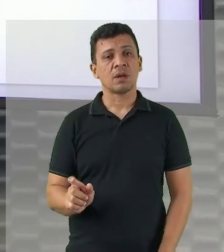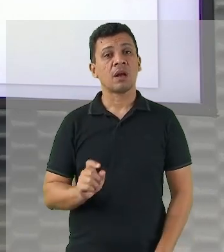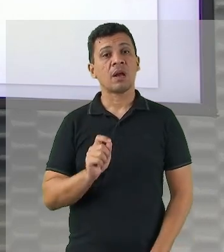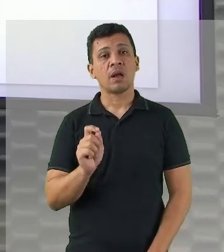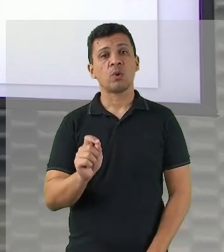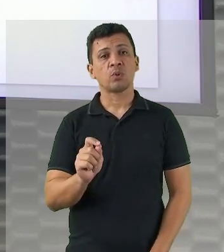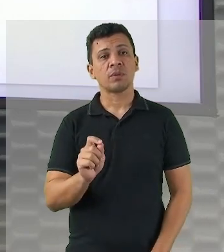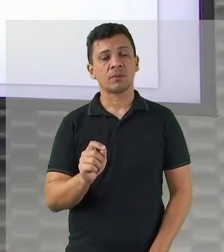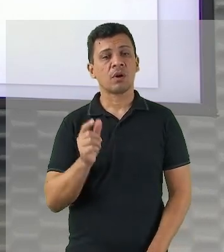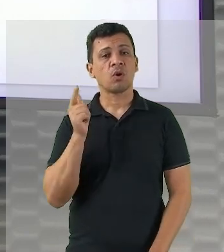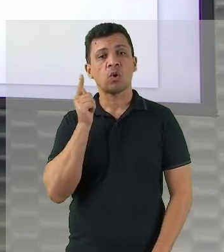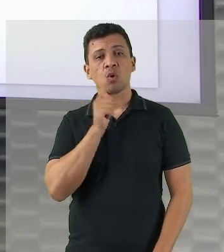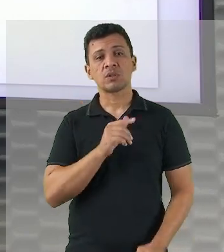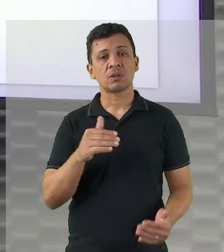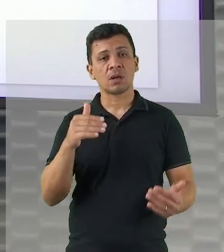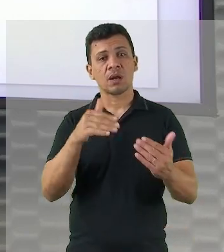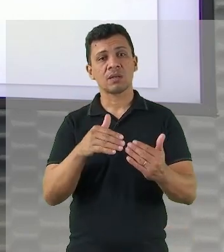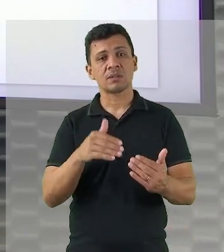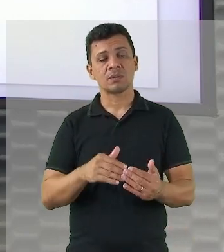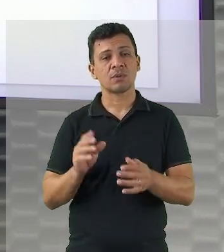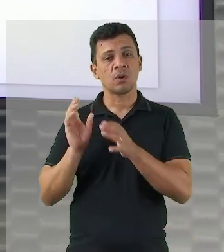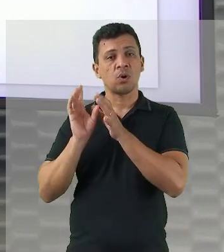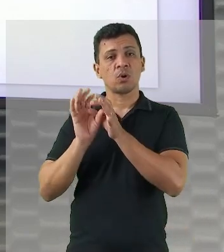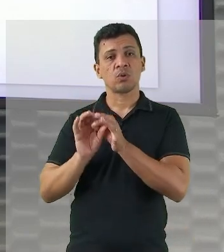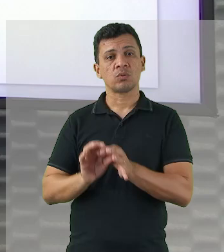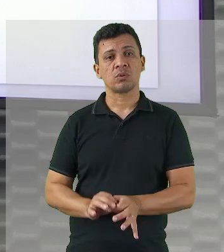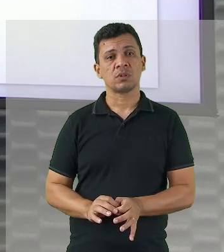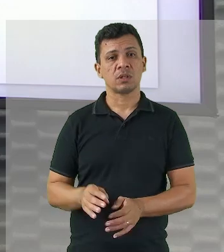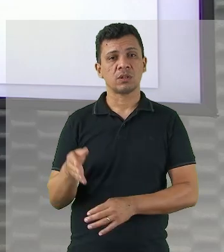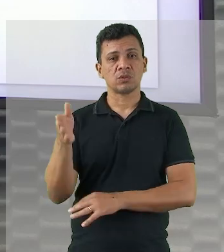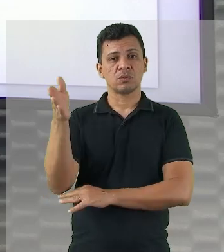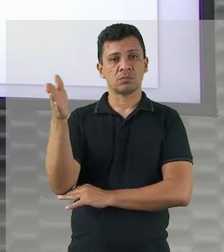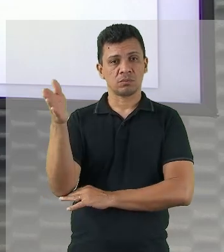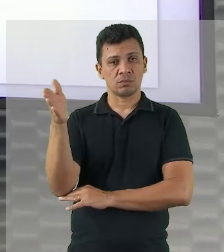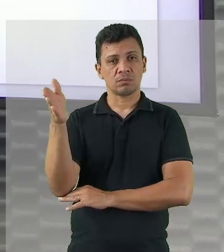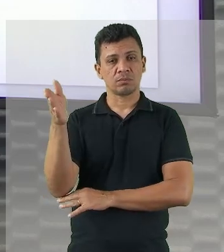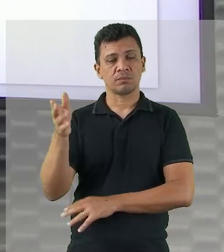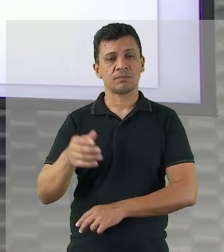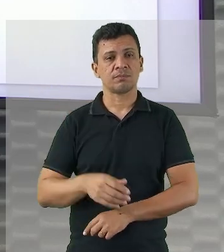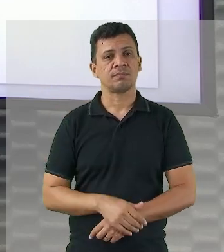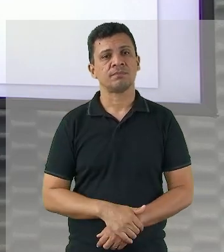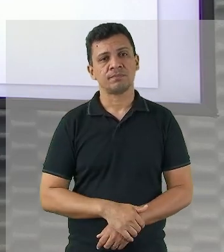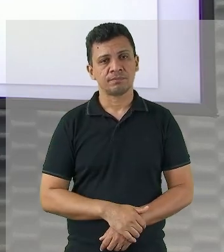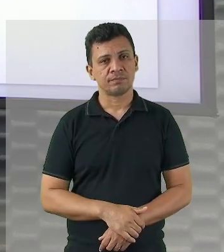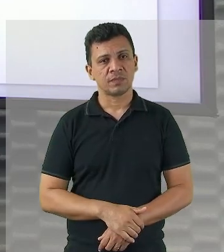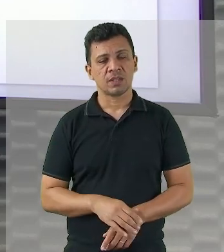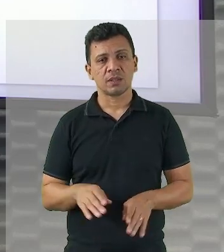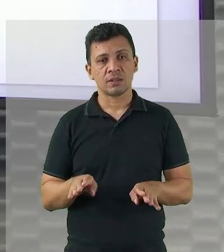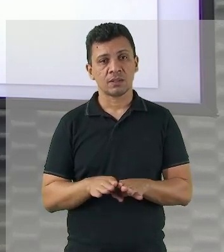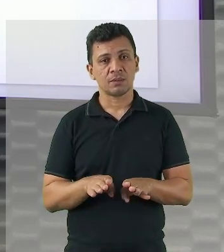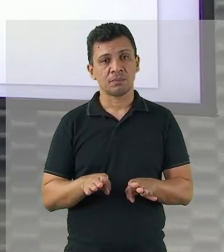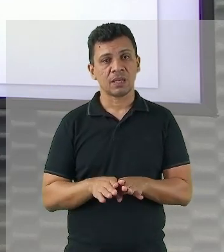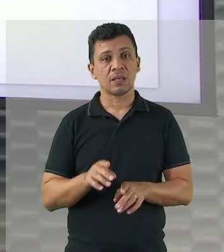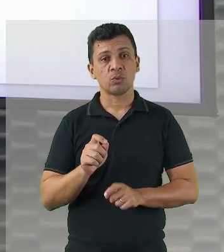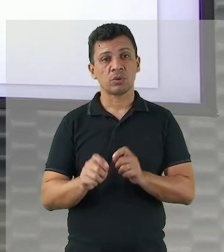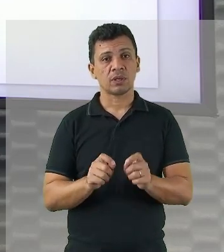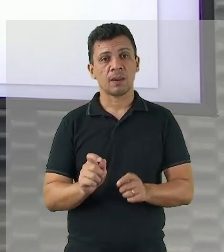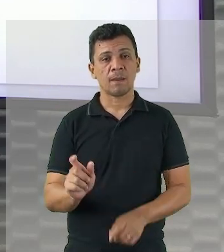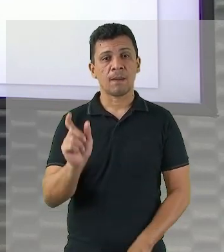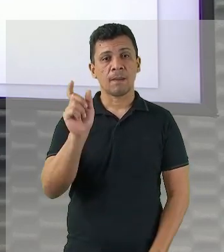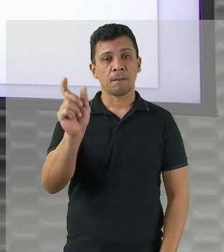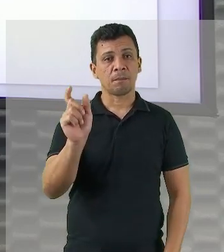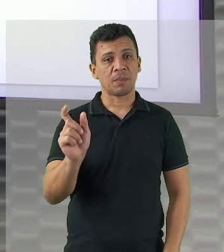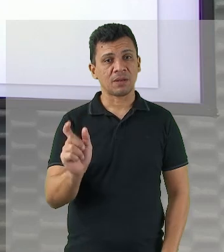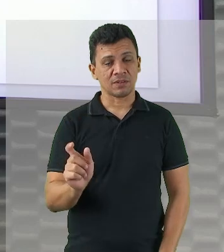nós conseguimos associar a esse contexto de hotel. Vale lembrar das palavras cognatas, a